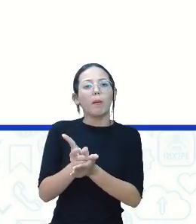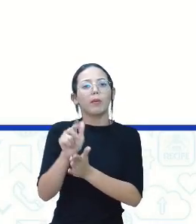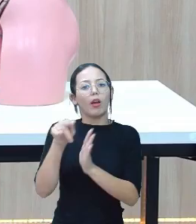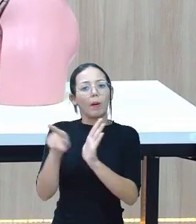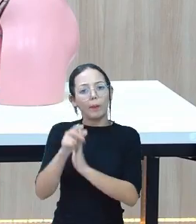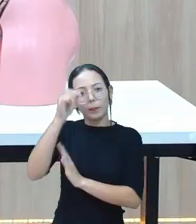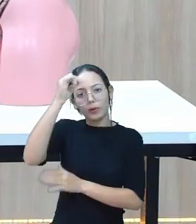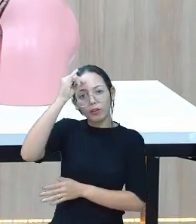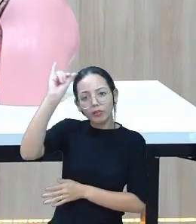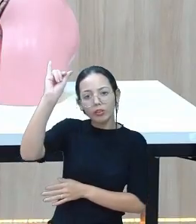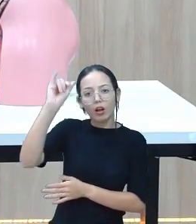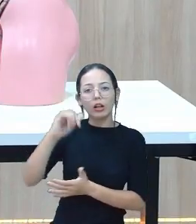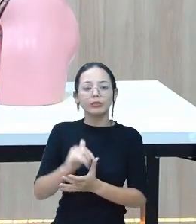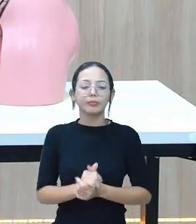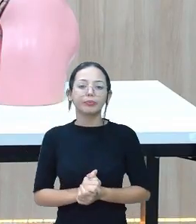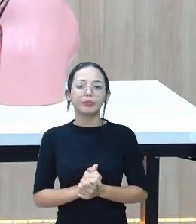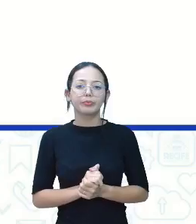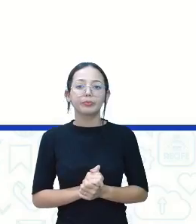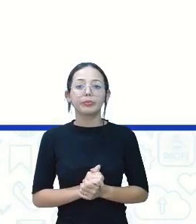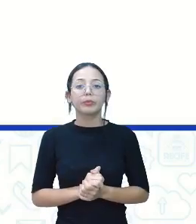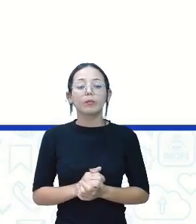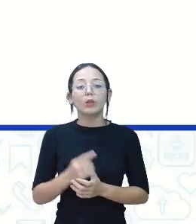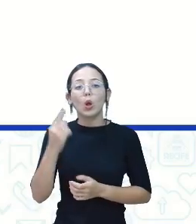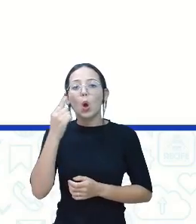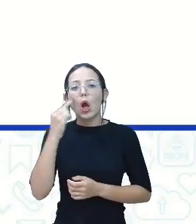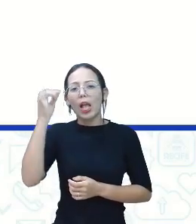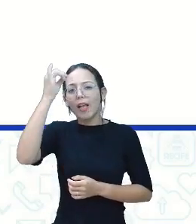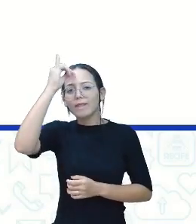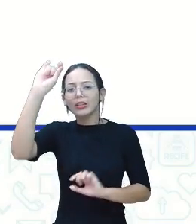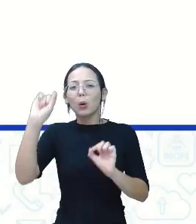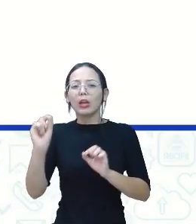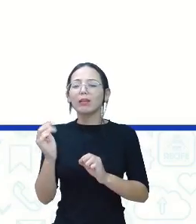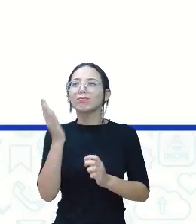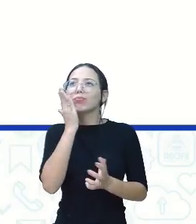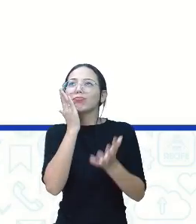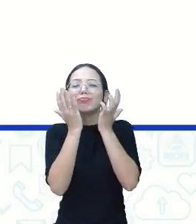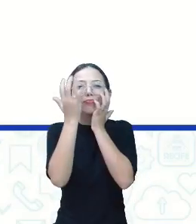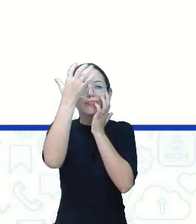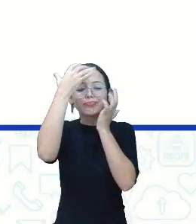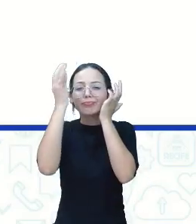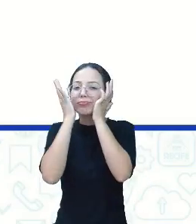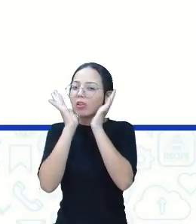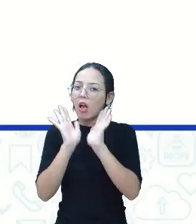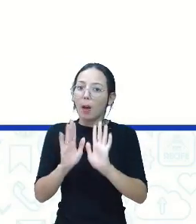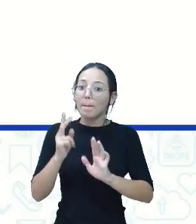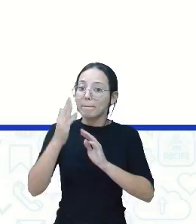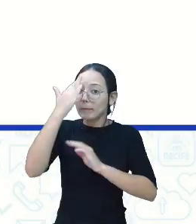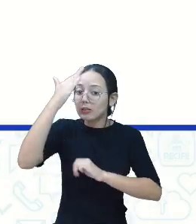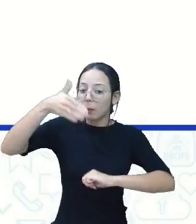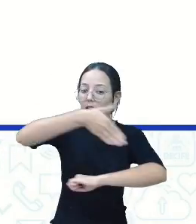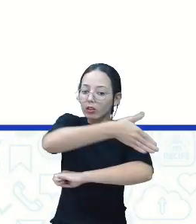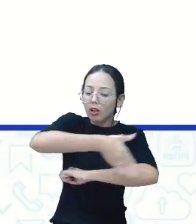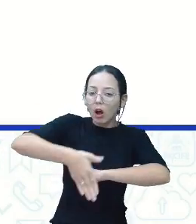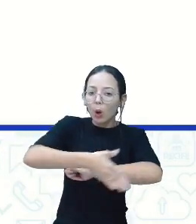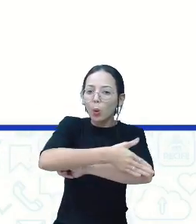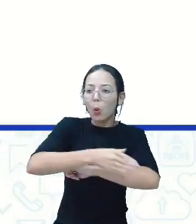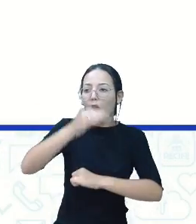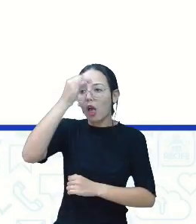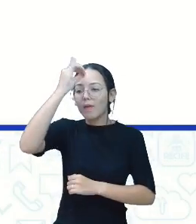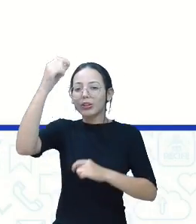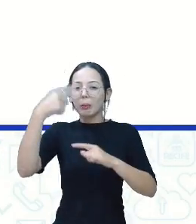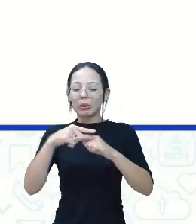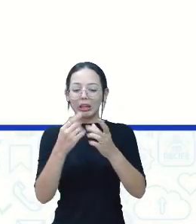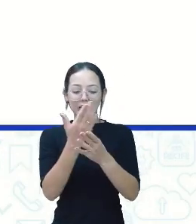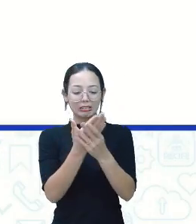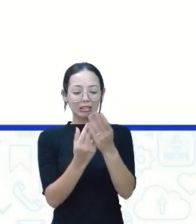maneiras de evitar. Evite tocar o rosto sempre. Quando sair, principalmente na rua, precisar sair, porque nossas